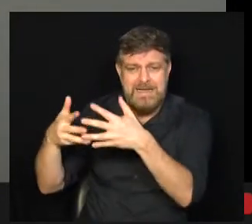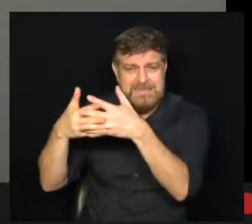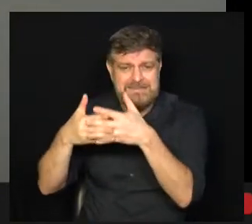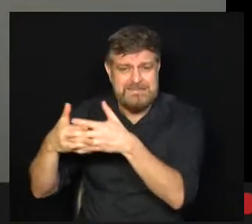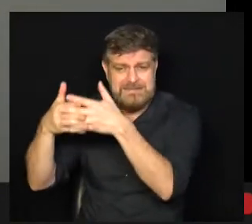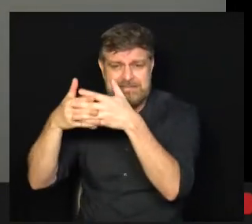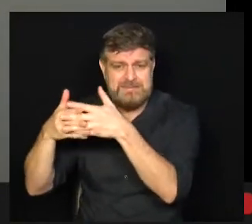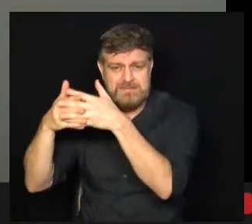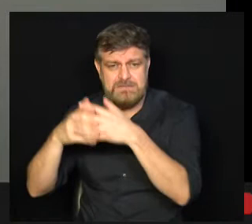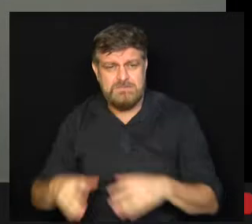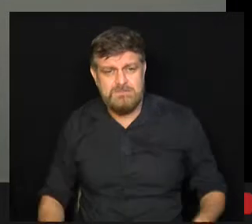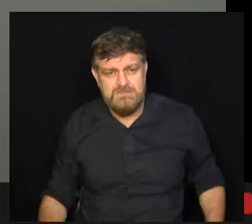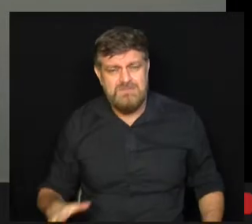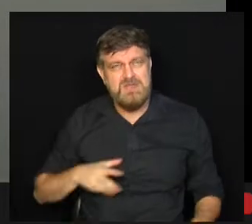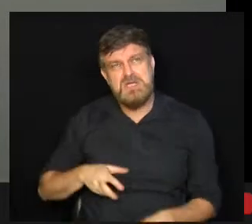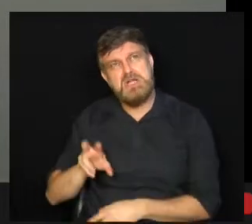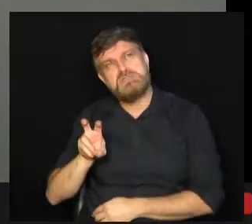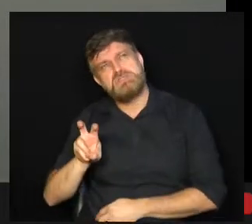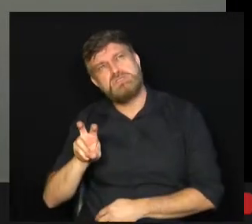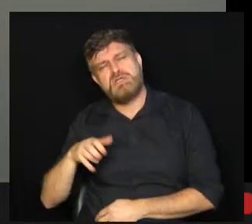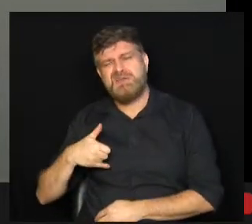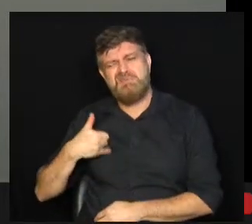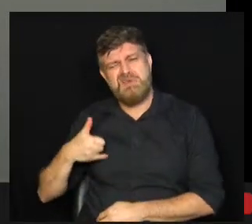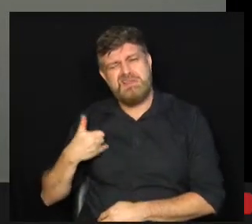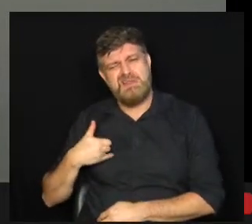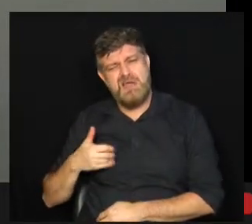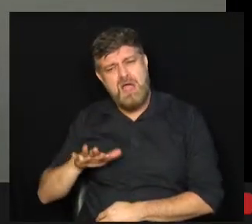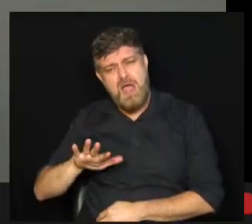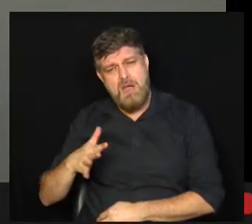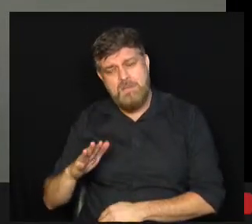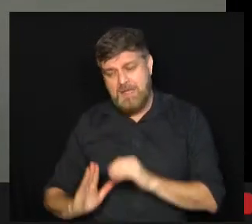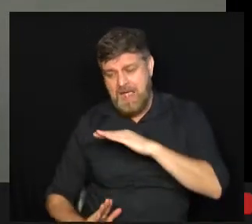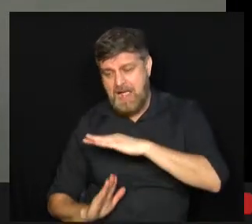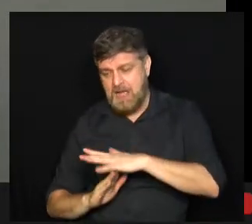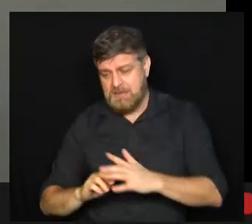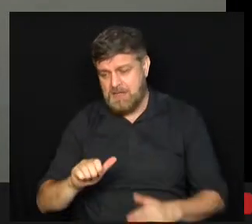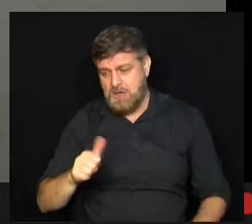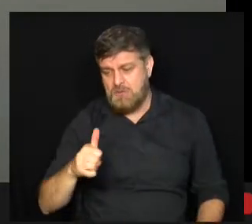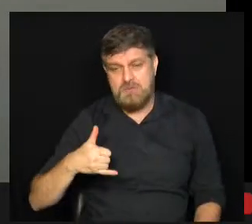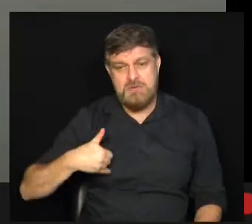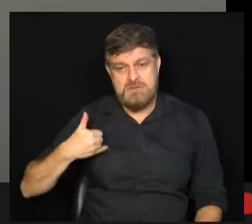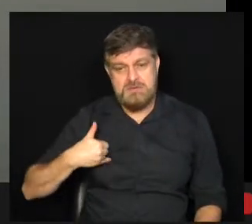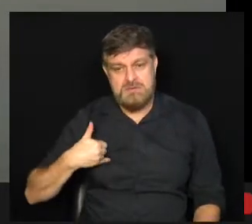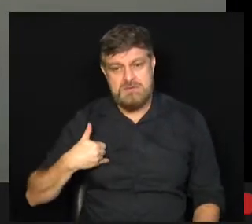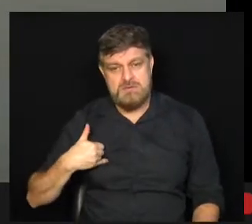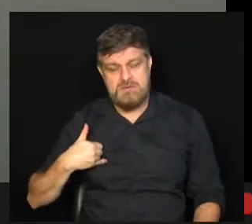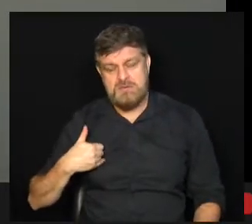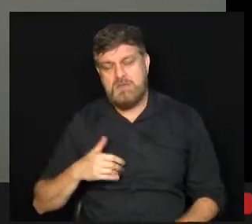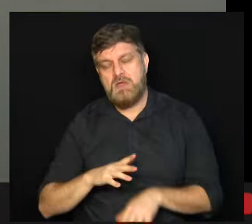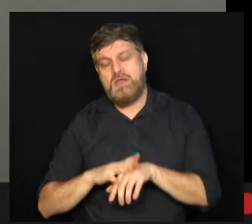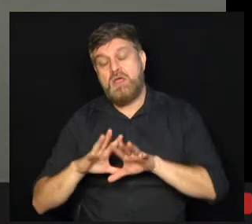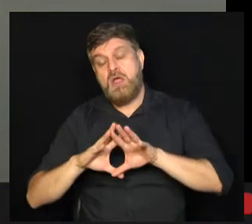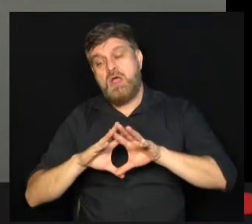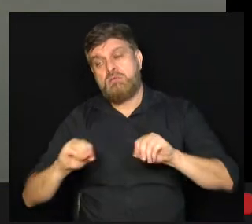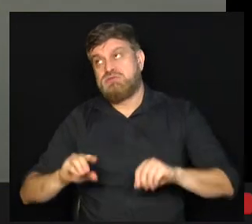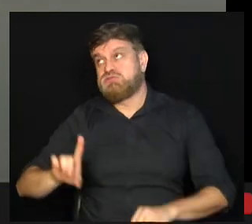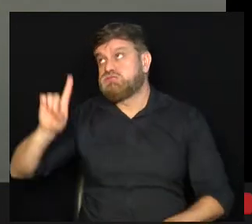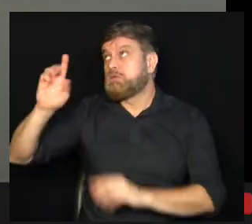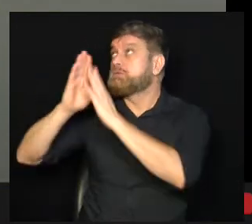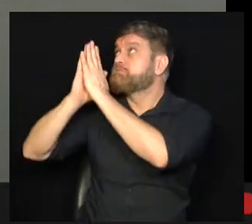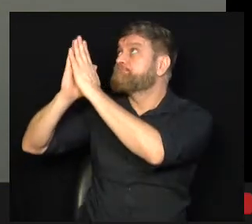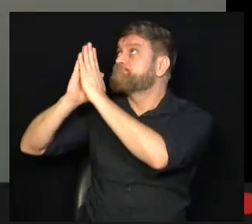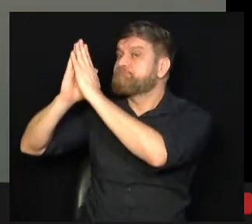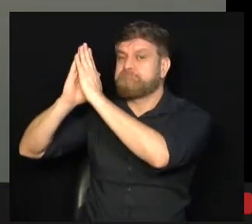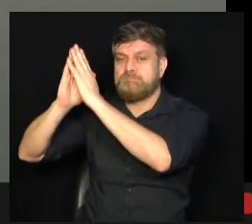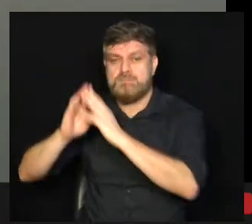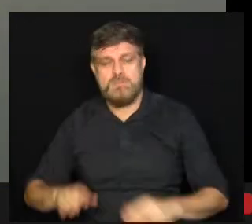eu tinha 5, 6 anos, até uns 11 anos, quando eu, graças a Deus, fui curada dessa bronquite.